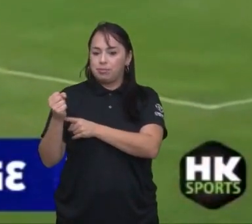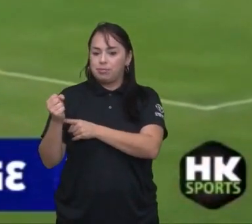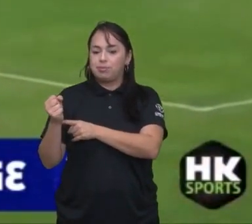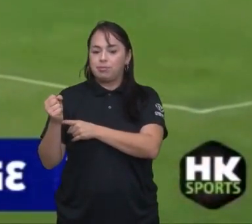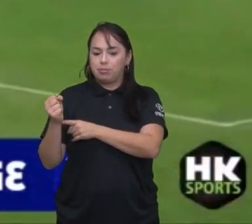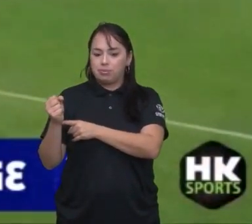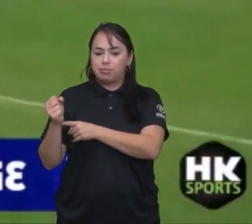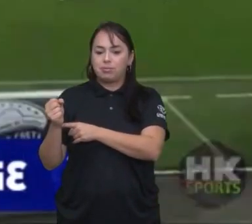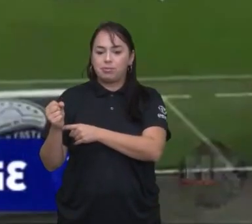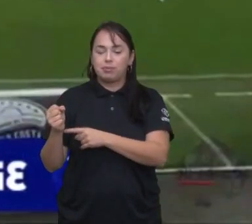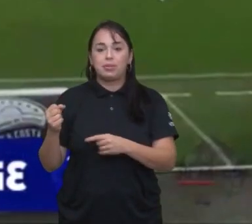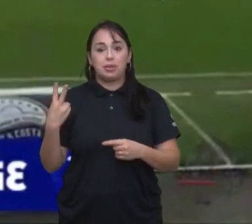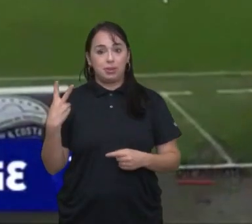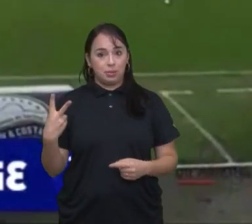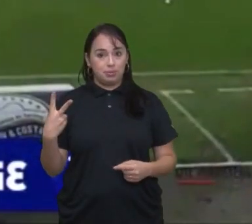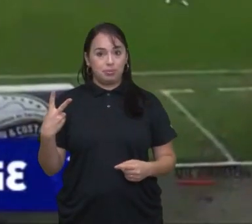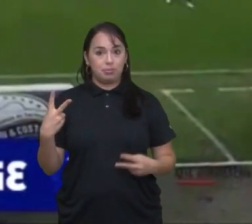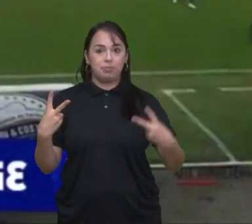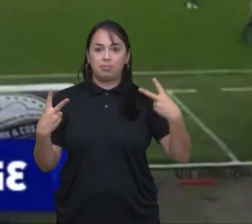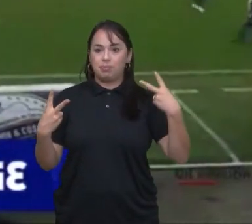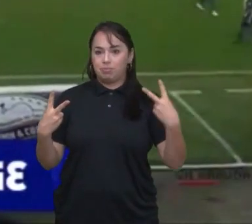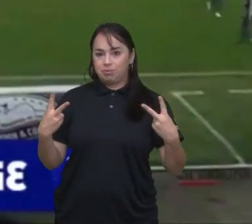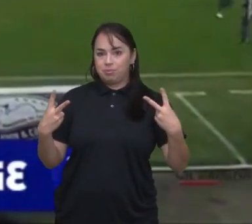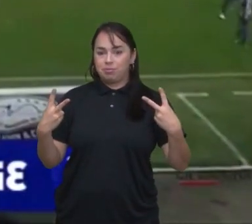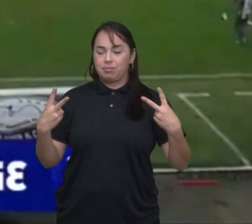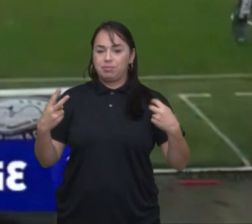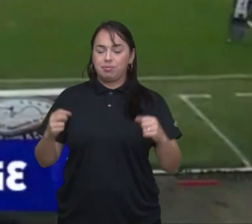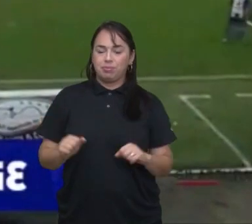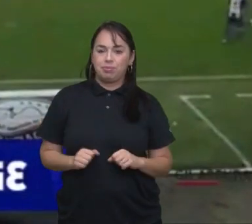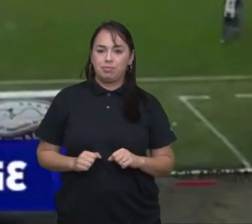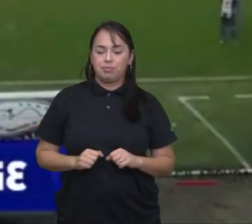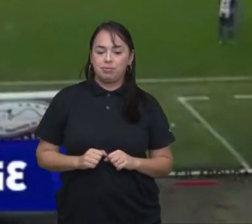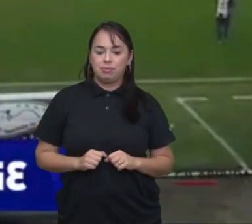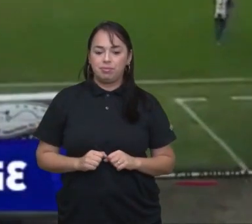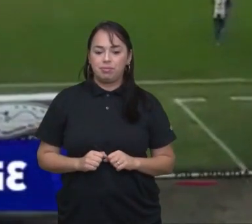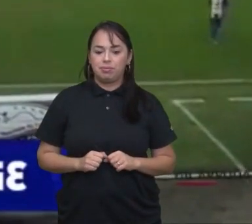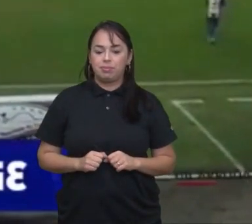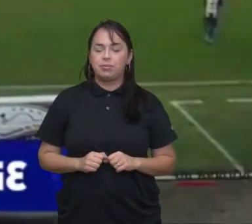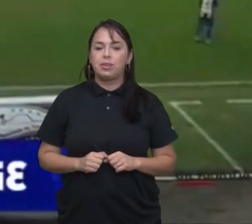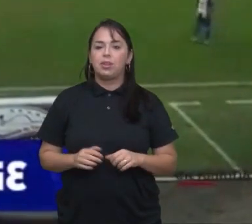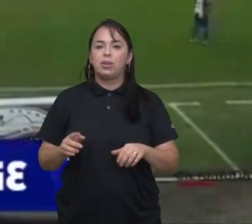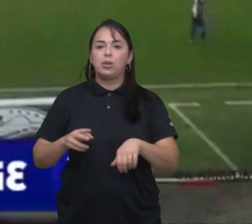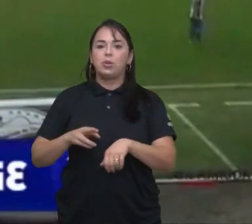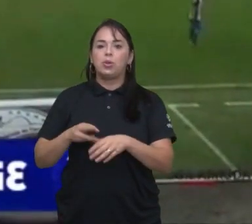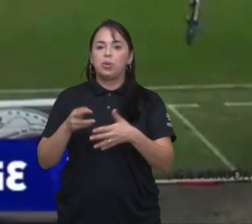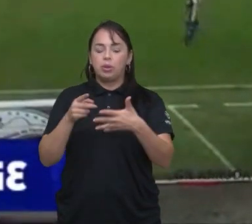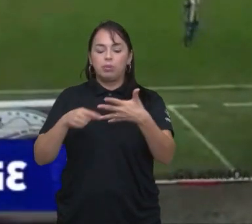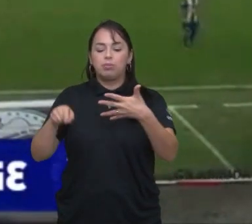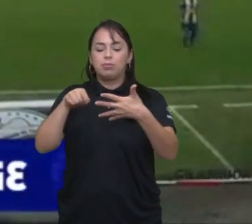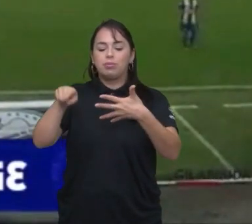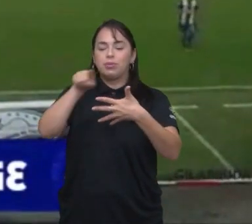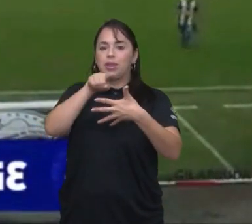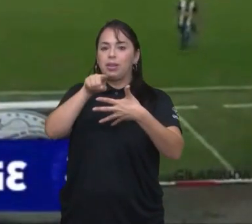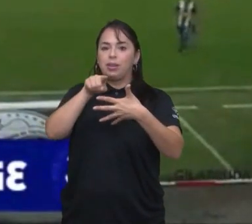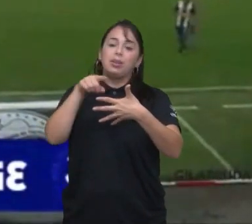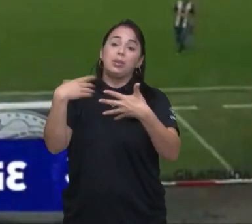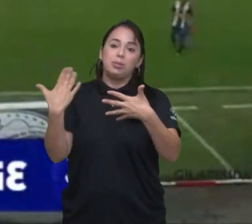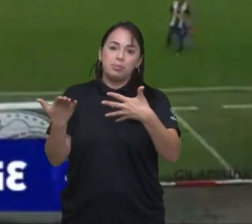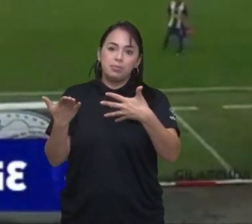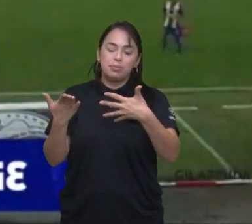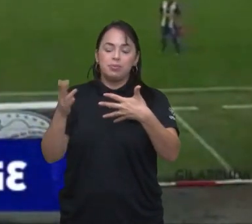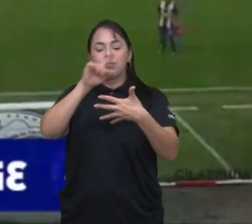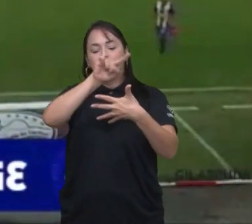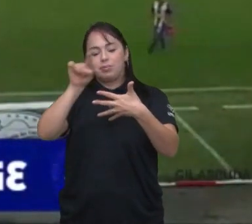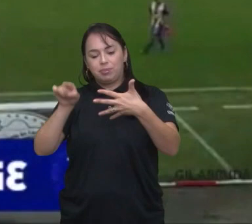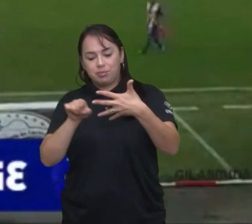cabeça. Placar final, São José 2, Matonense também 2. Com o resultado, o São José terminou a primeira fase